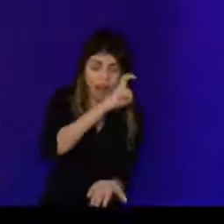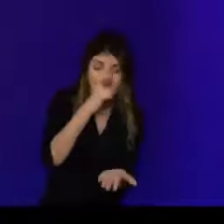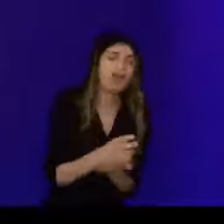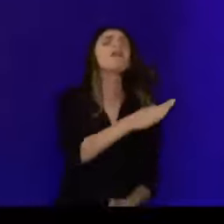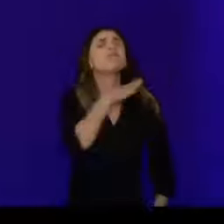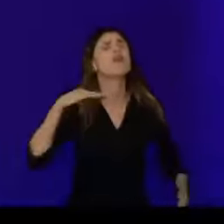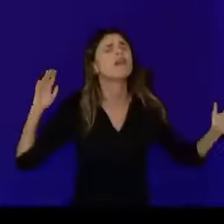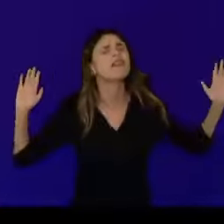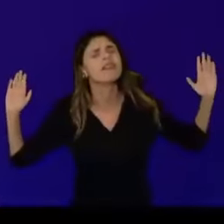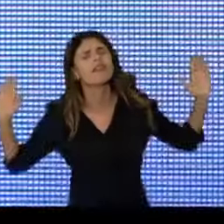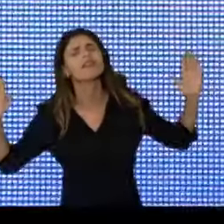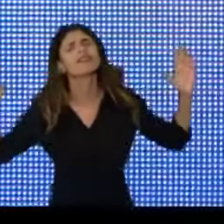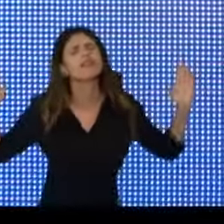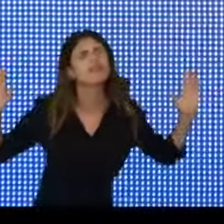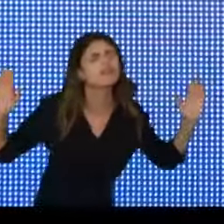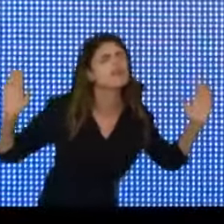mortais.